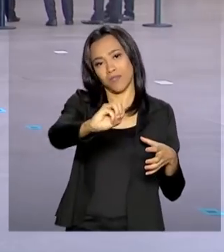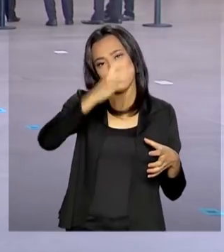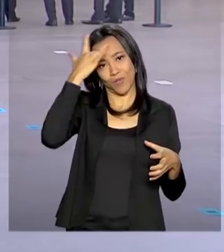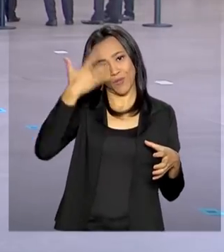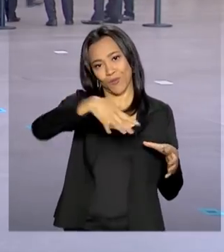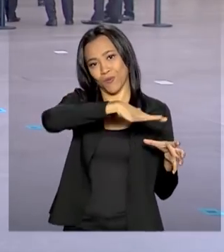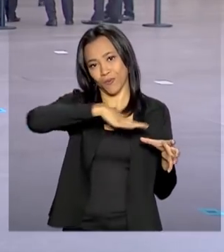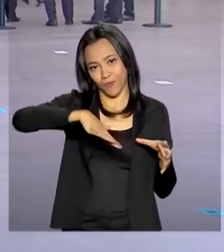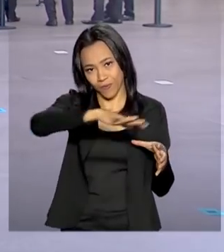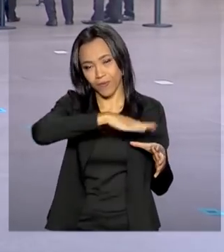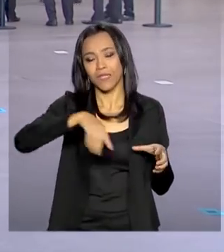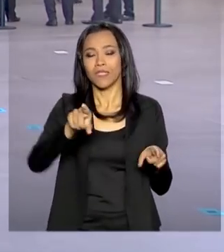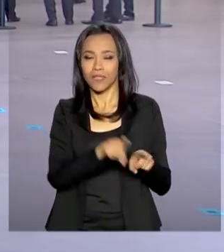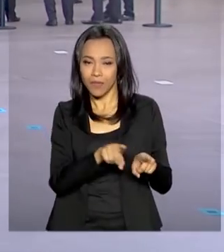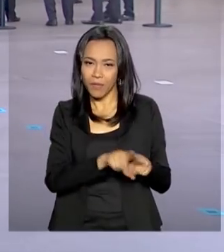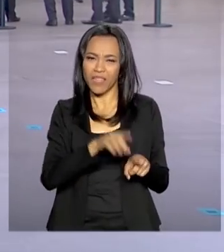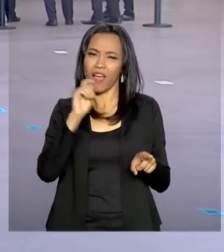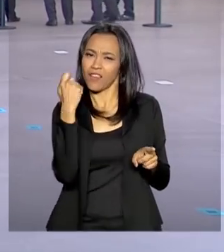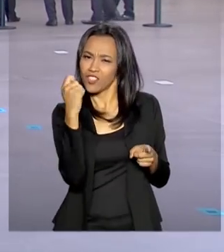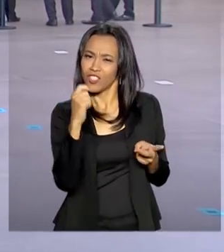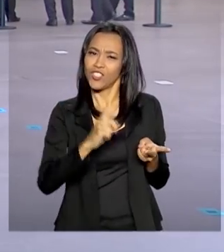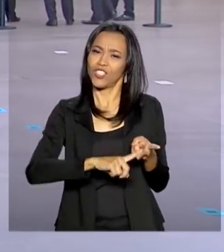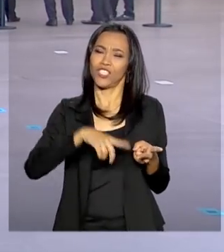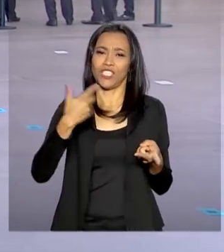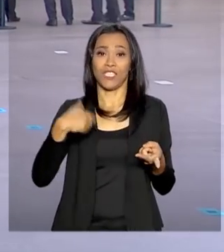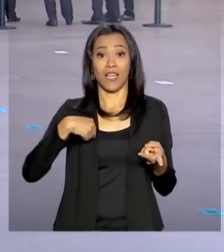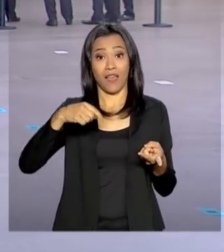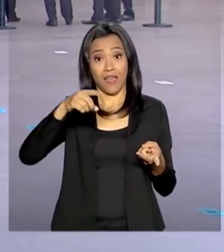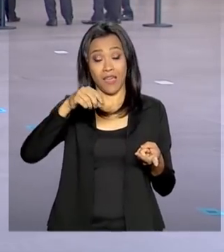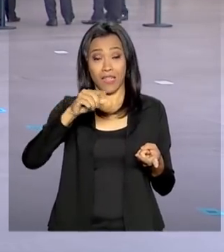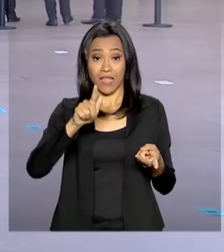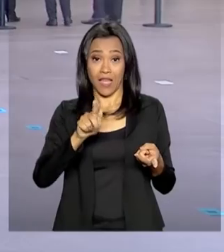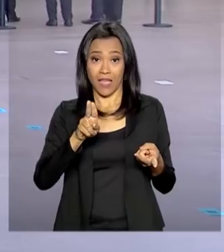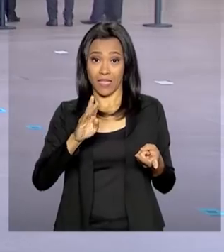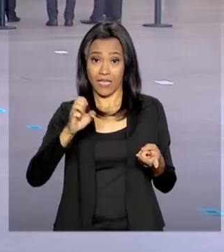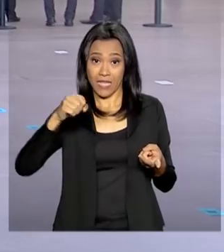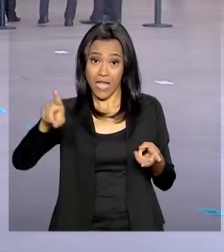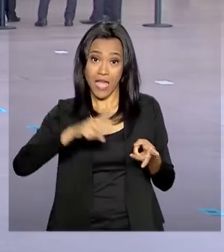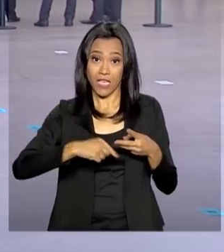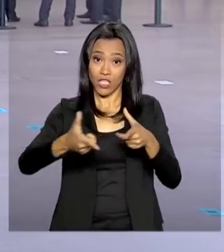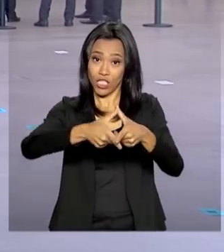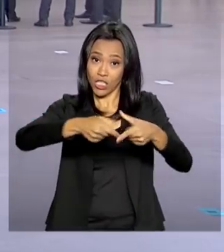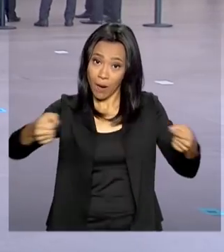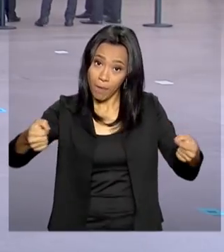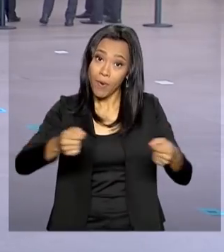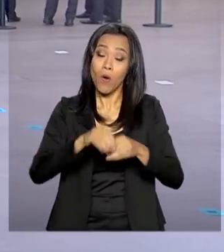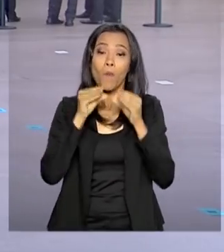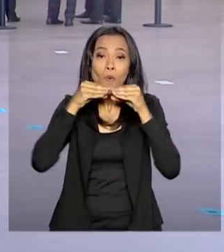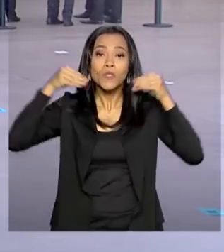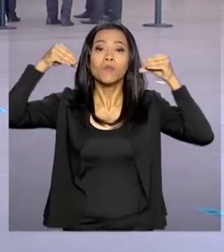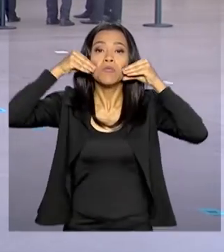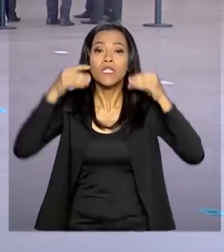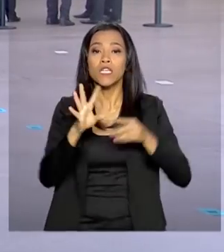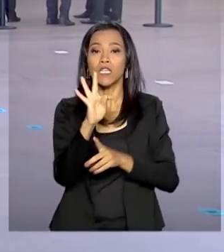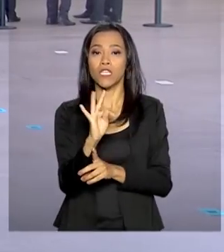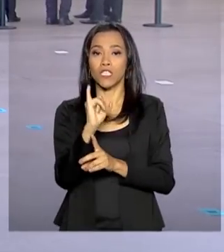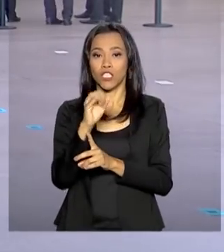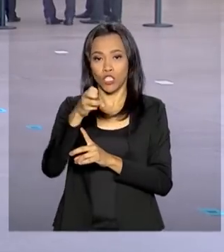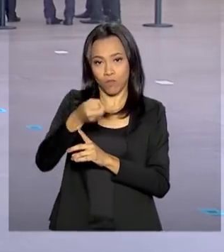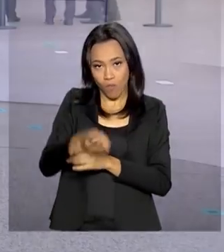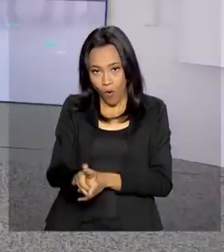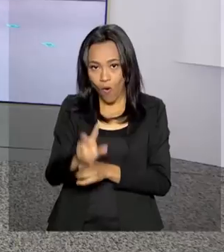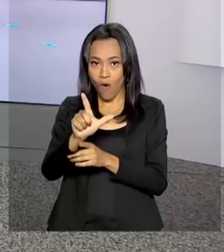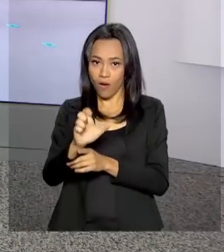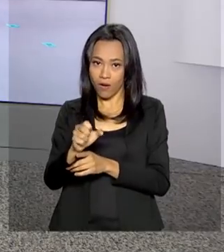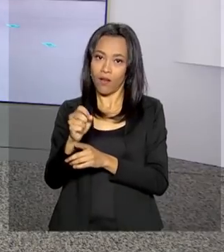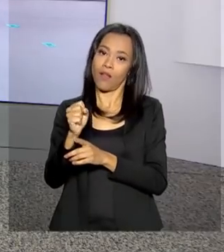incluindo diplomatas da argentina do cazaquistão da guiné-bissau japão moçambique e timor leste carla